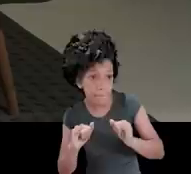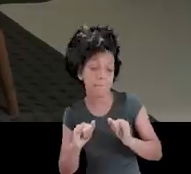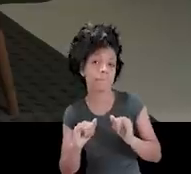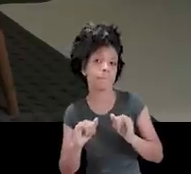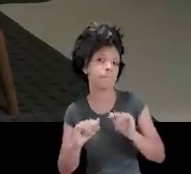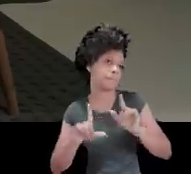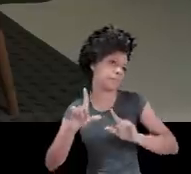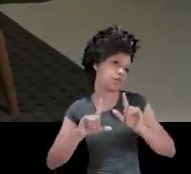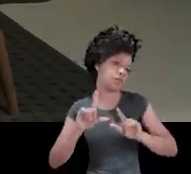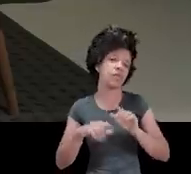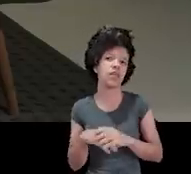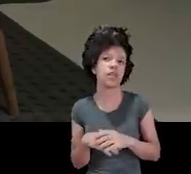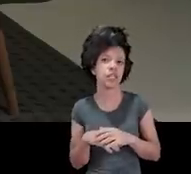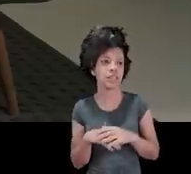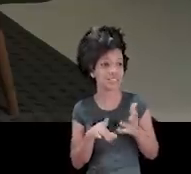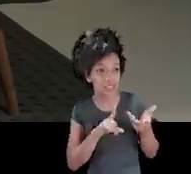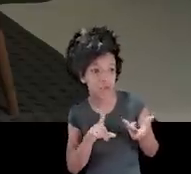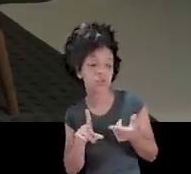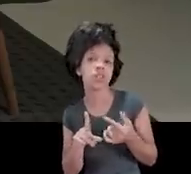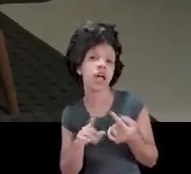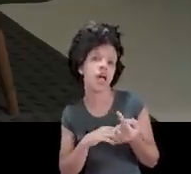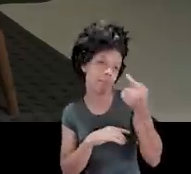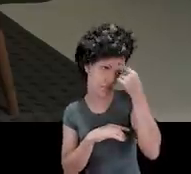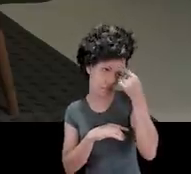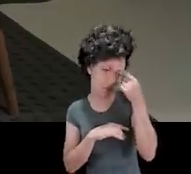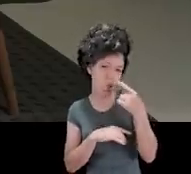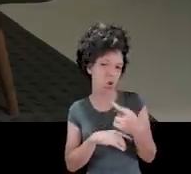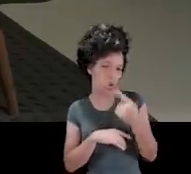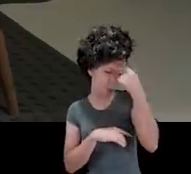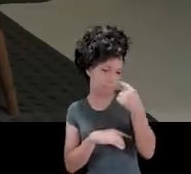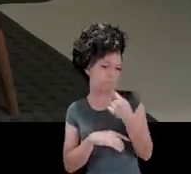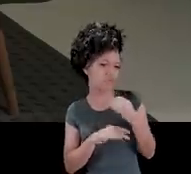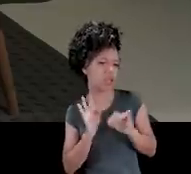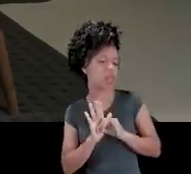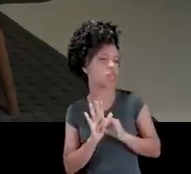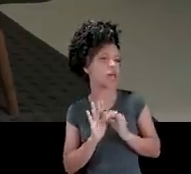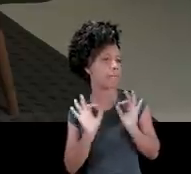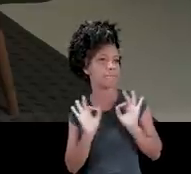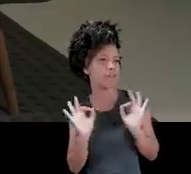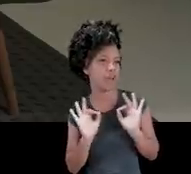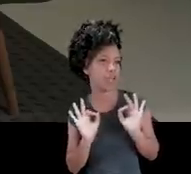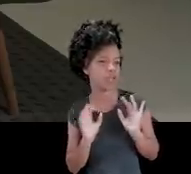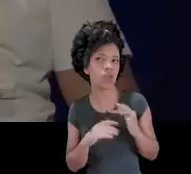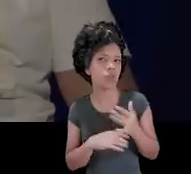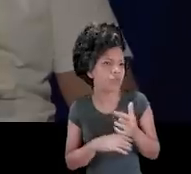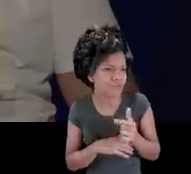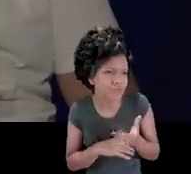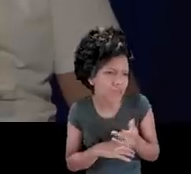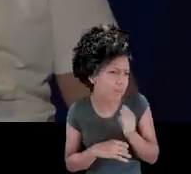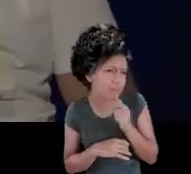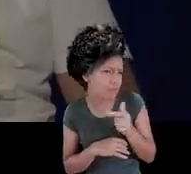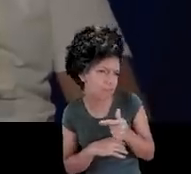publicitárias. Que induzem as pessoas a pensar o biotipo do ideal da beleza. Claro, claro. Né? E não há, e ainda não